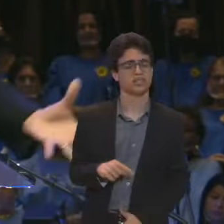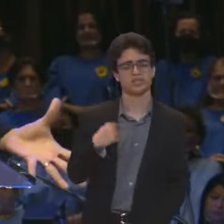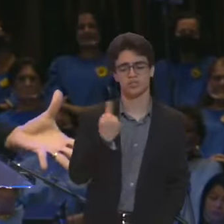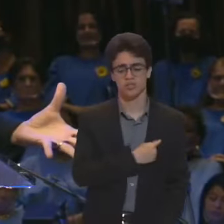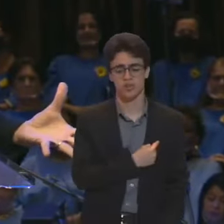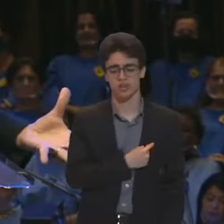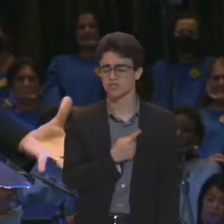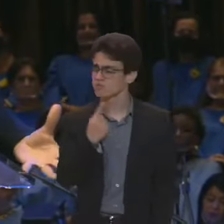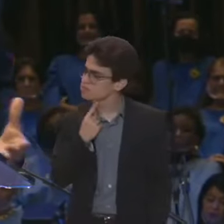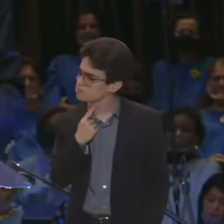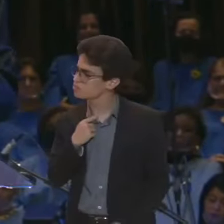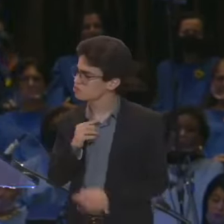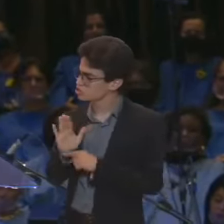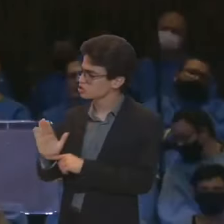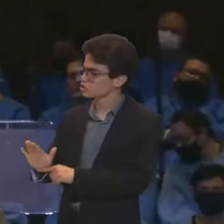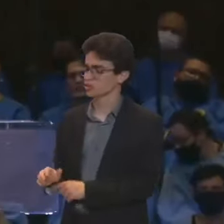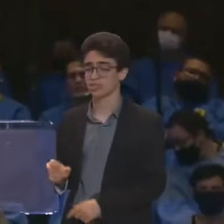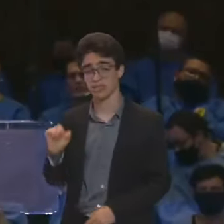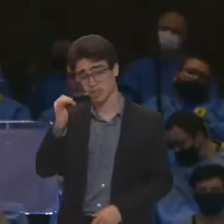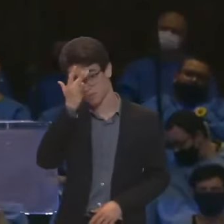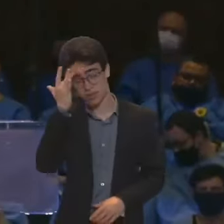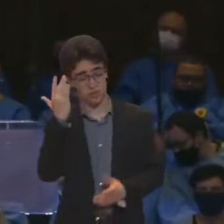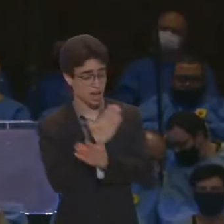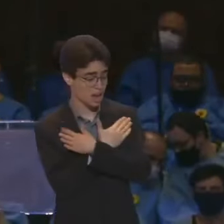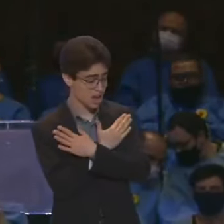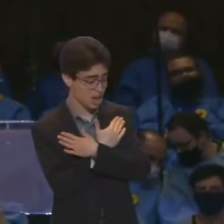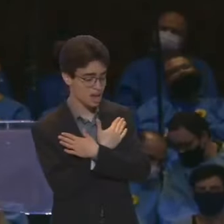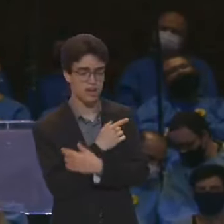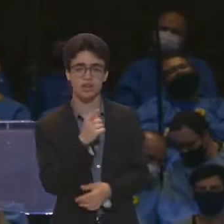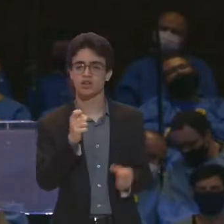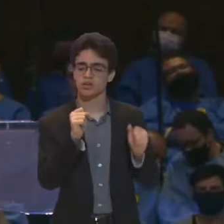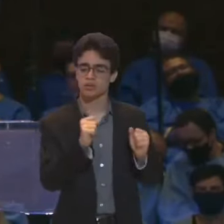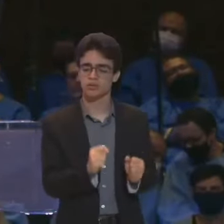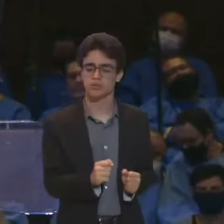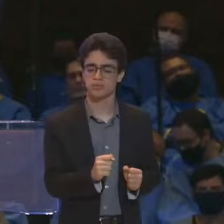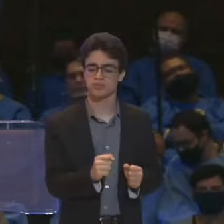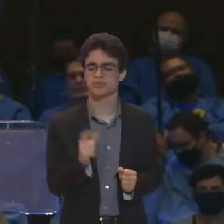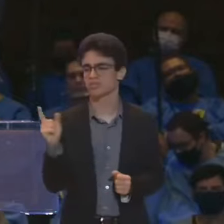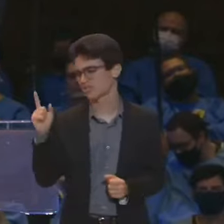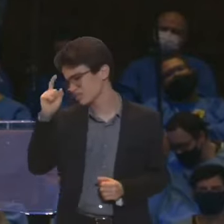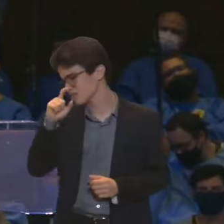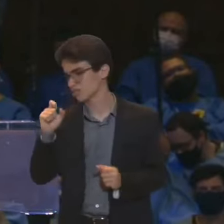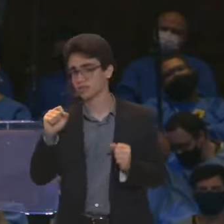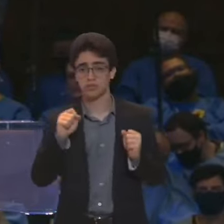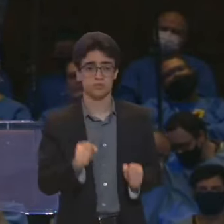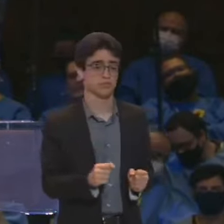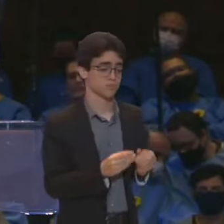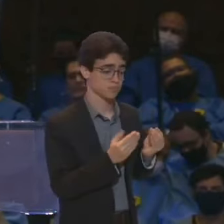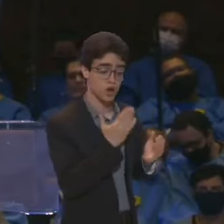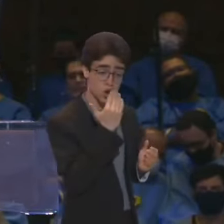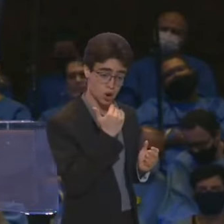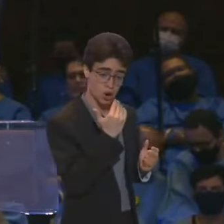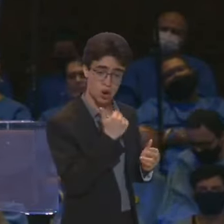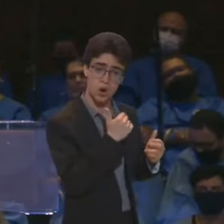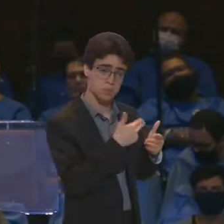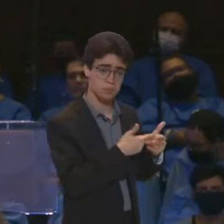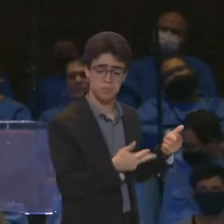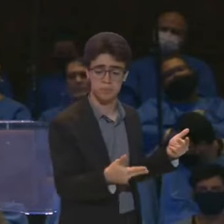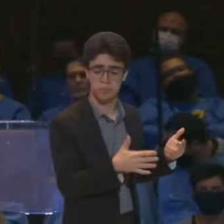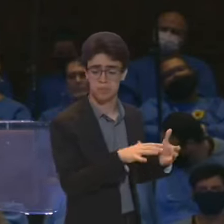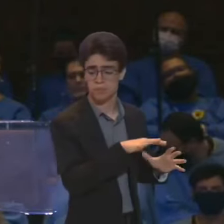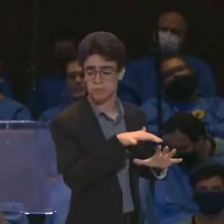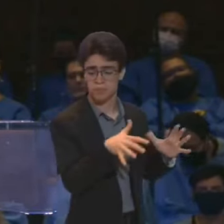do outro. Alguém perdeu o emprego, manda lá uma e está com dificuldade, manda uma cestinha de essas